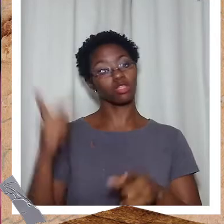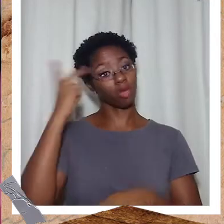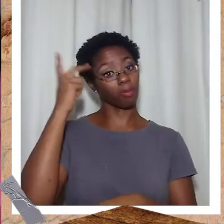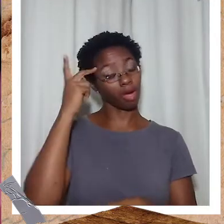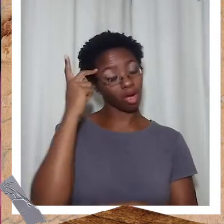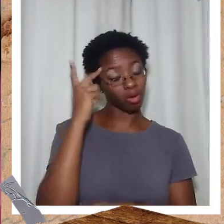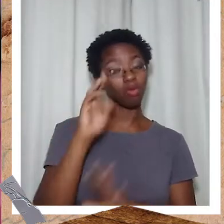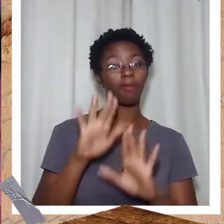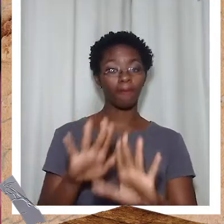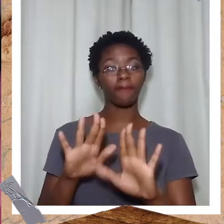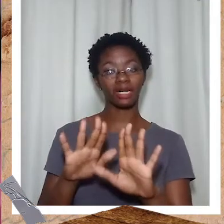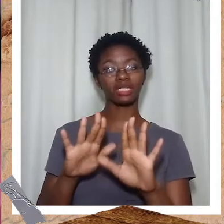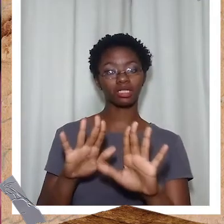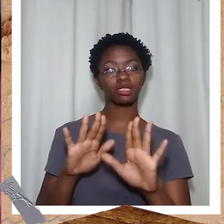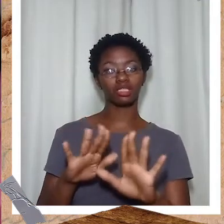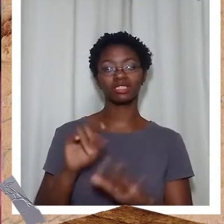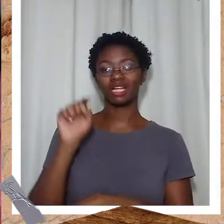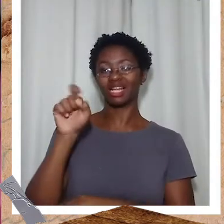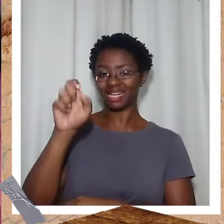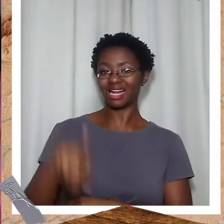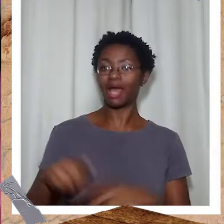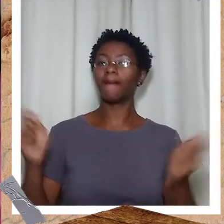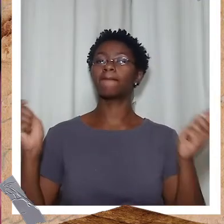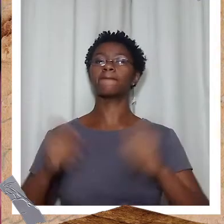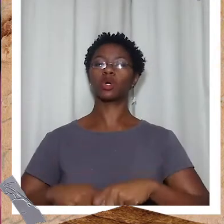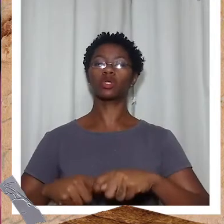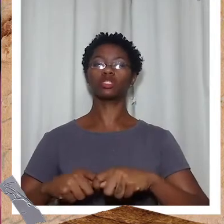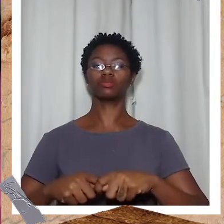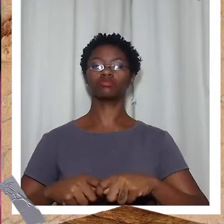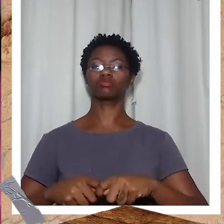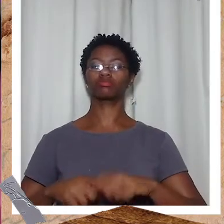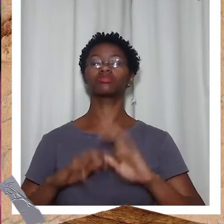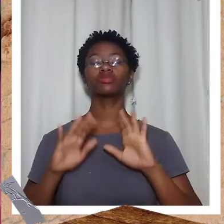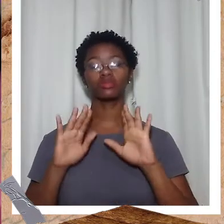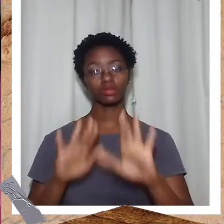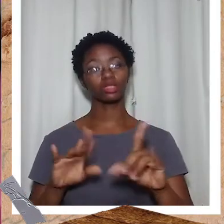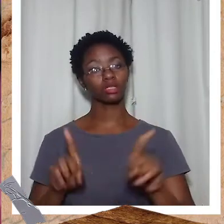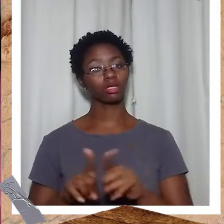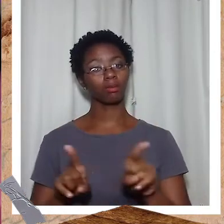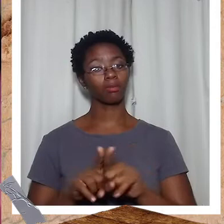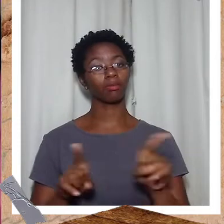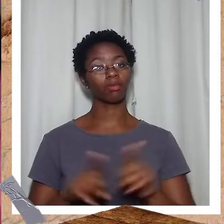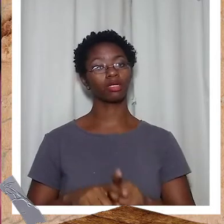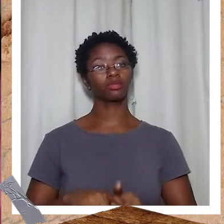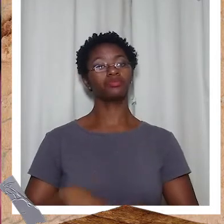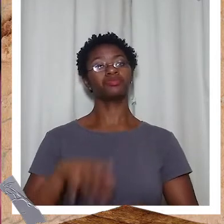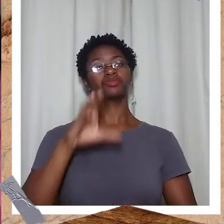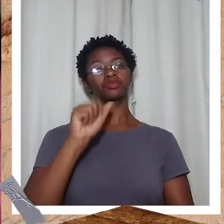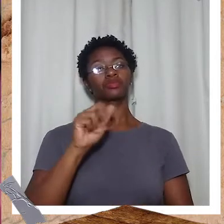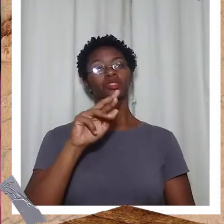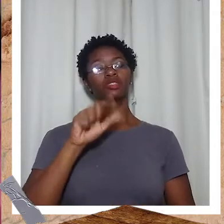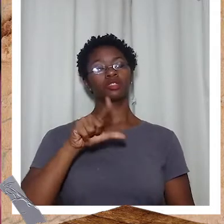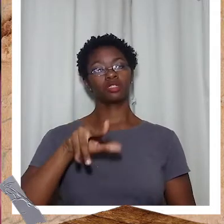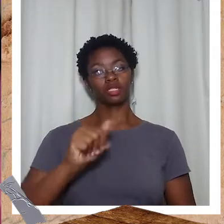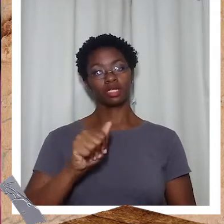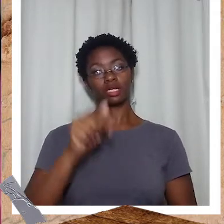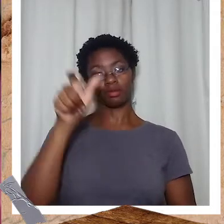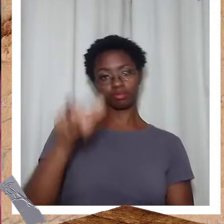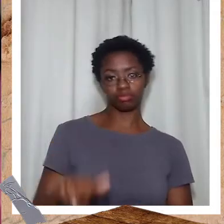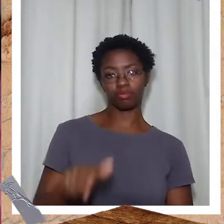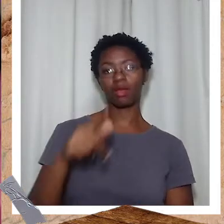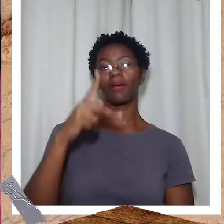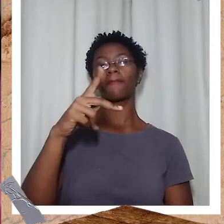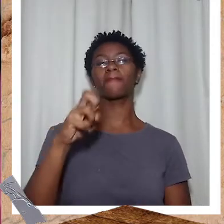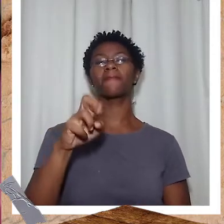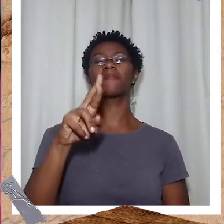de como a Carolina símbolo ela é potente, né? E a gente tem a Carolina, a personagem, que está muito ligada a